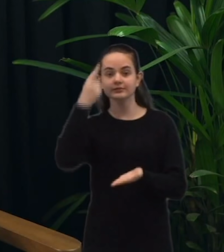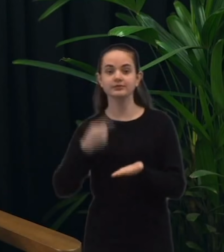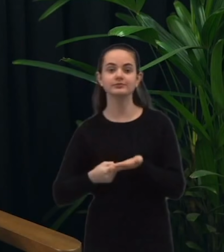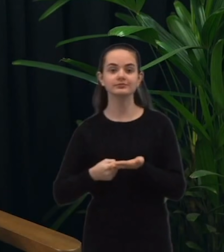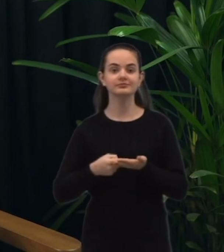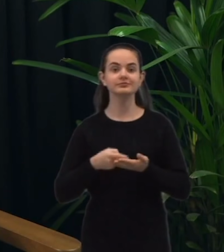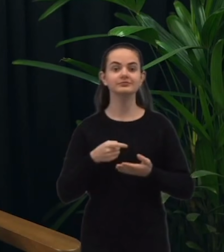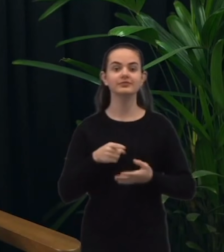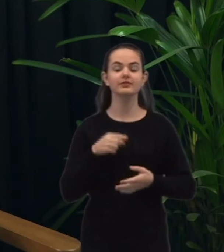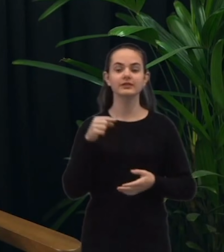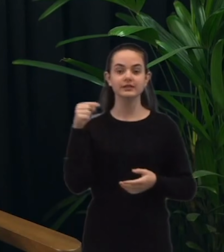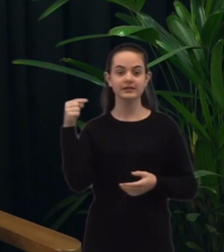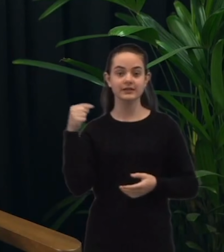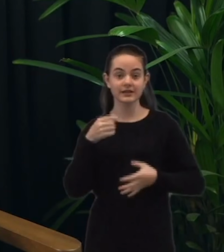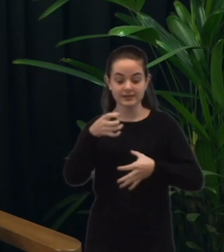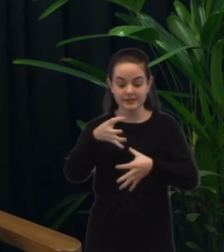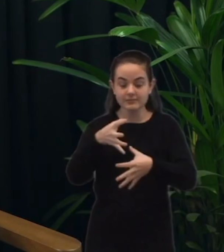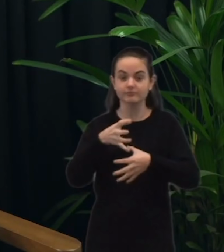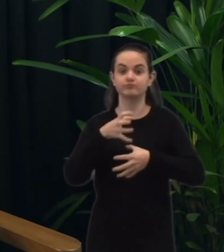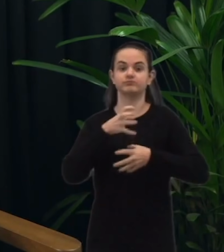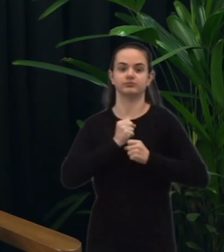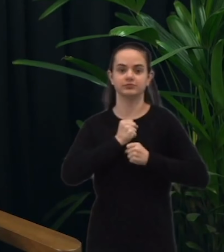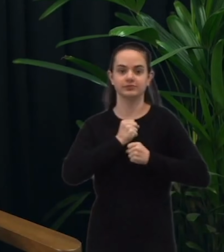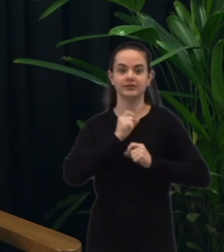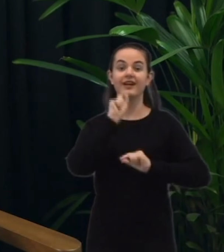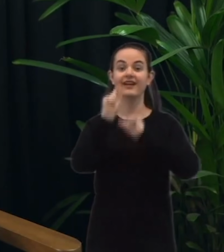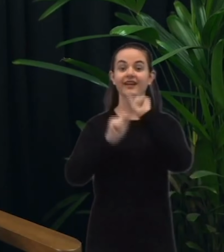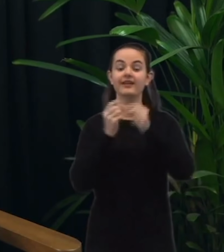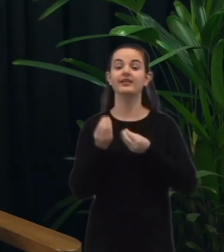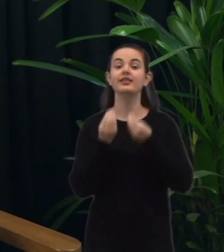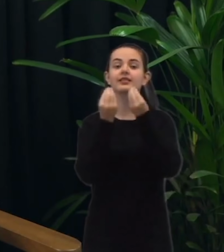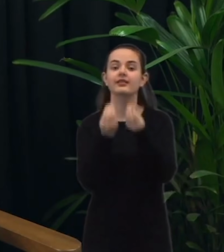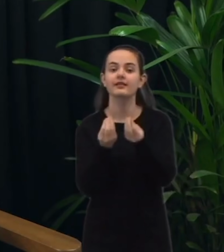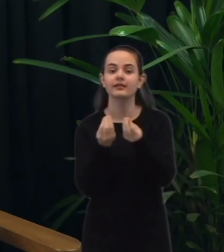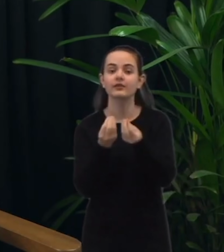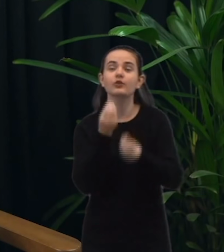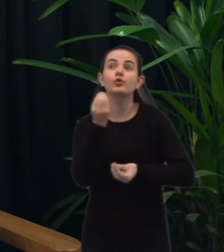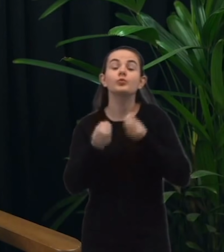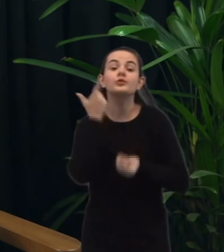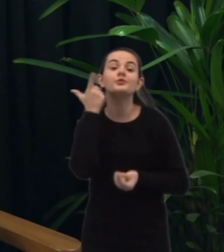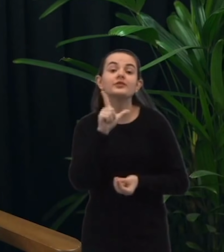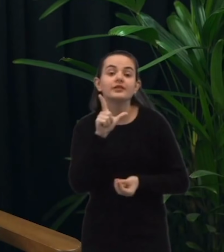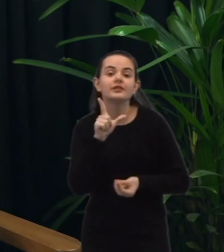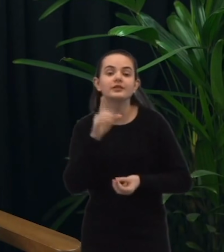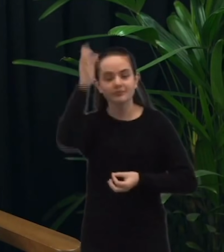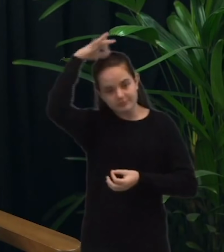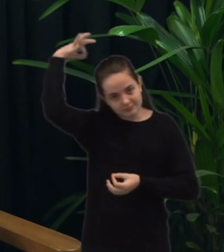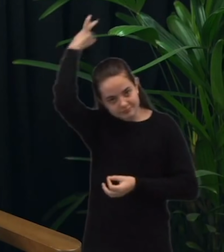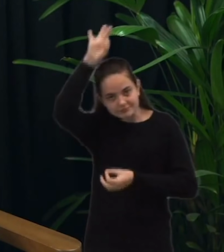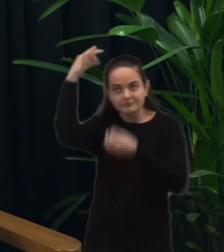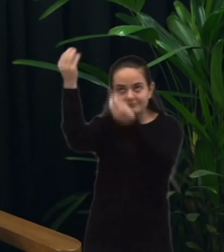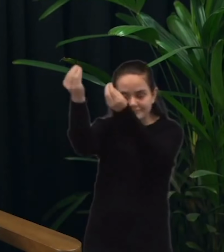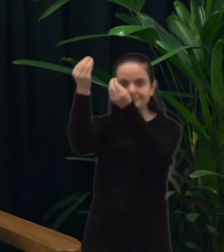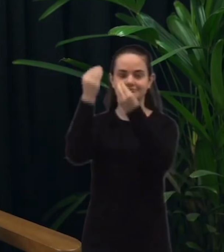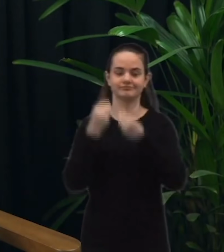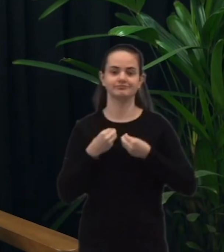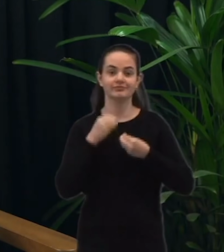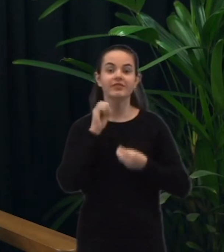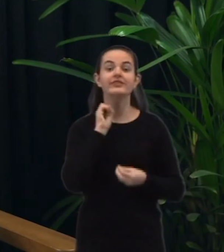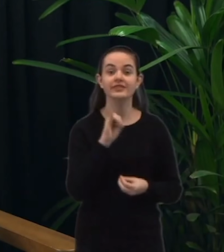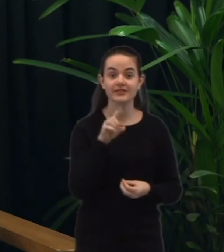fruto, essa virtude é dada pelo Espírito Santo de Deus. Se você crê no